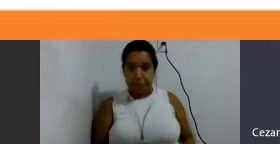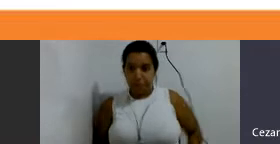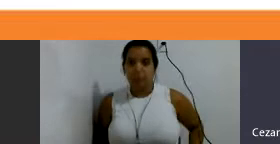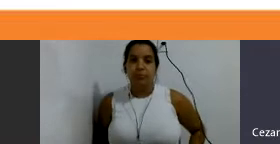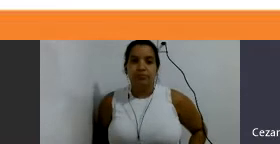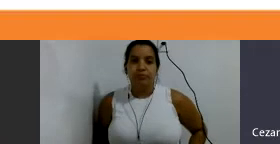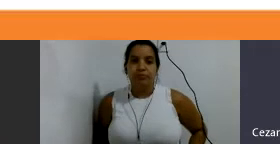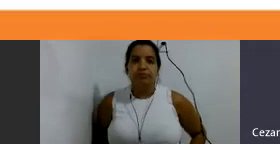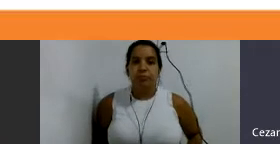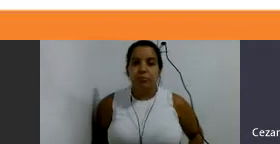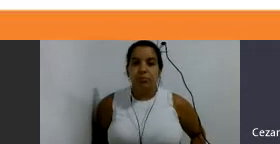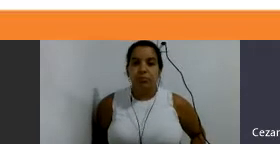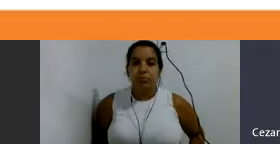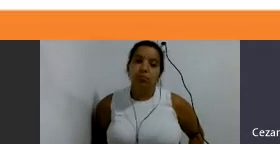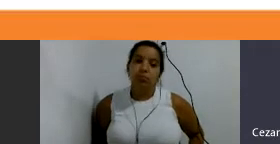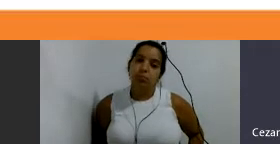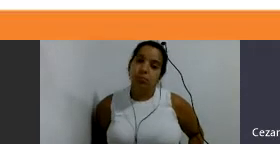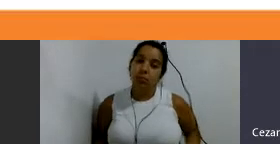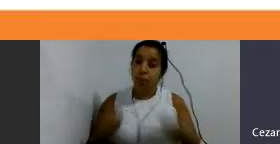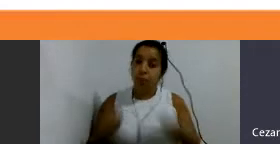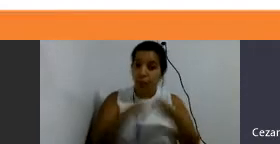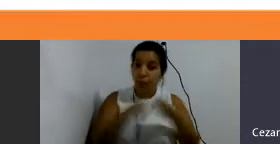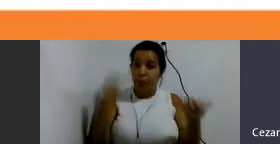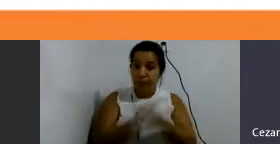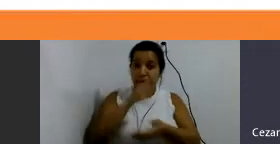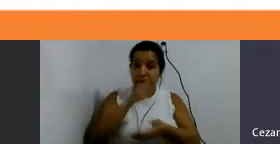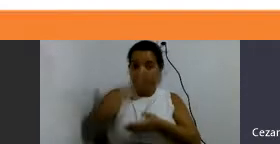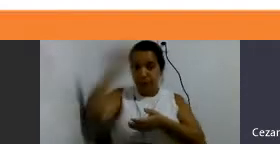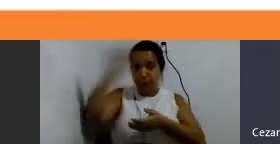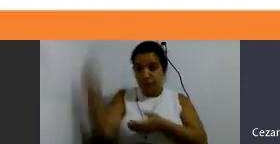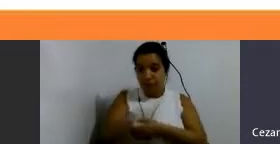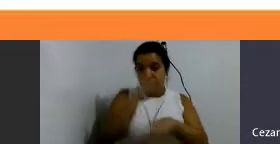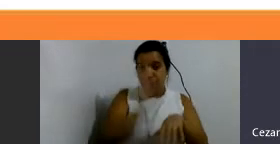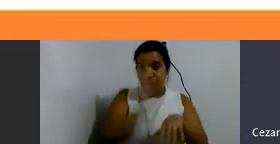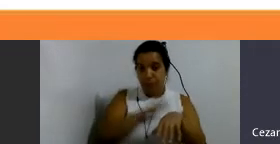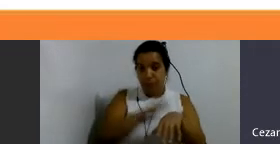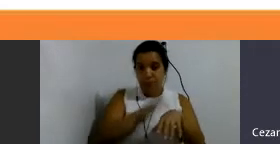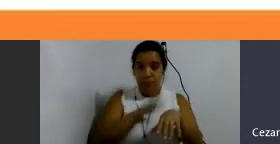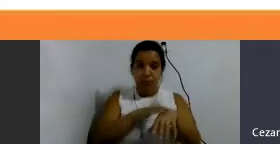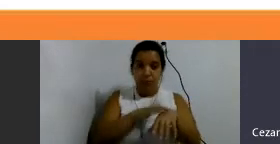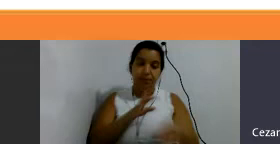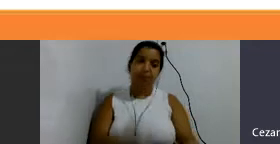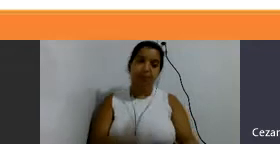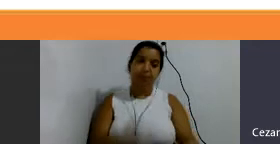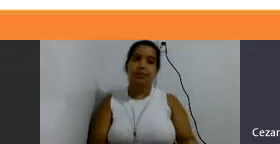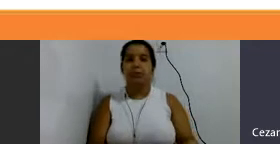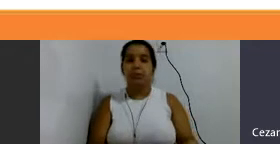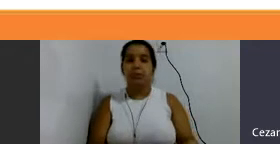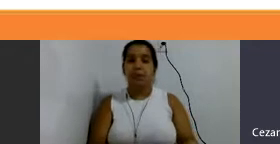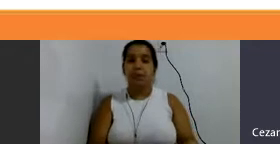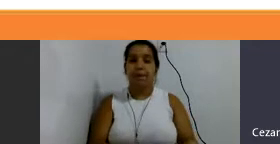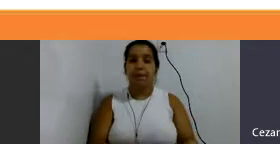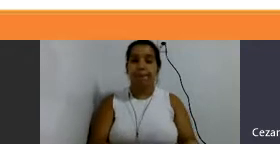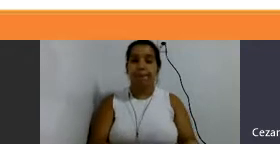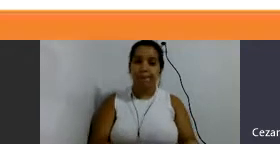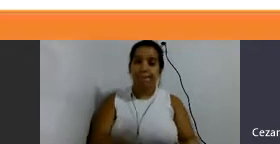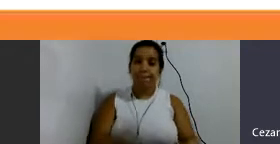Então, de que forma que acontece o ciclo desse parasita? Então, o triatomínio ele vai